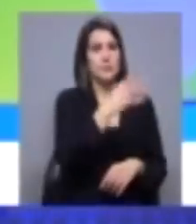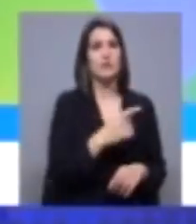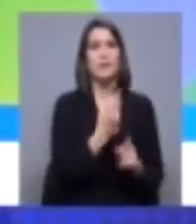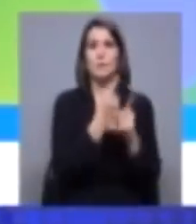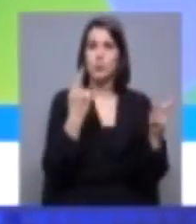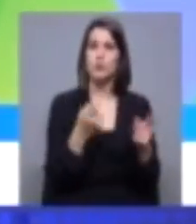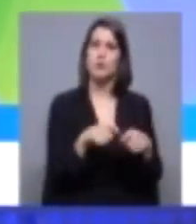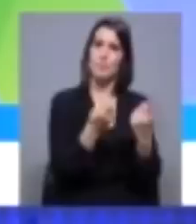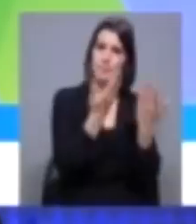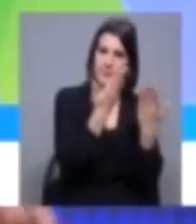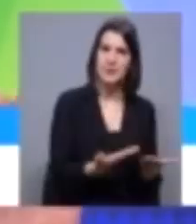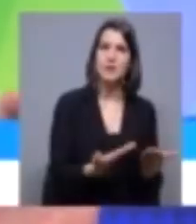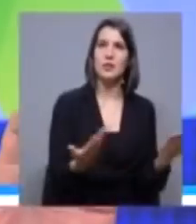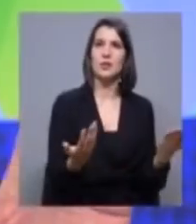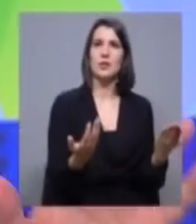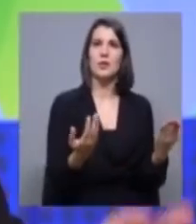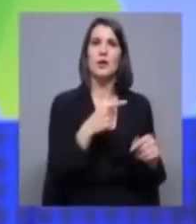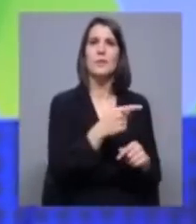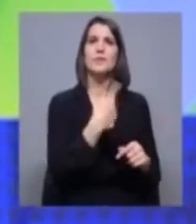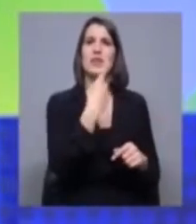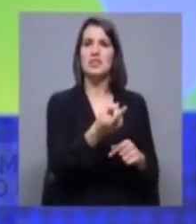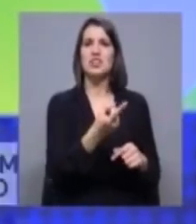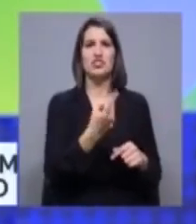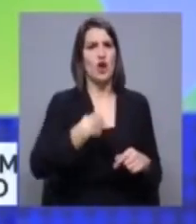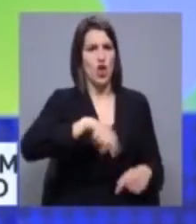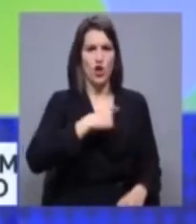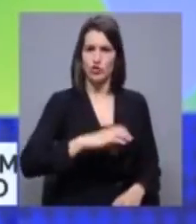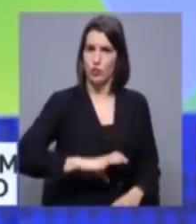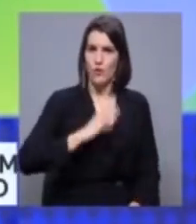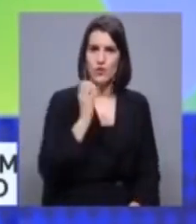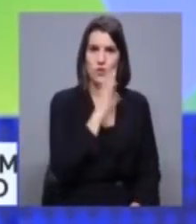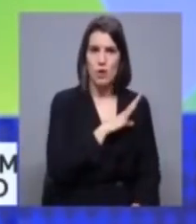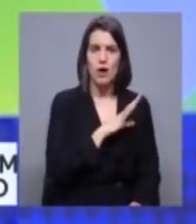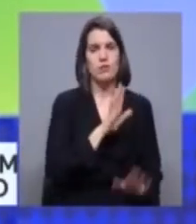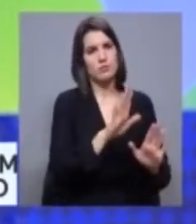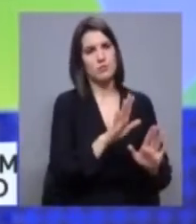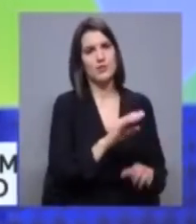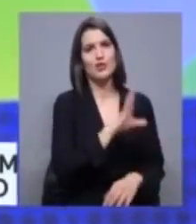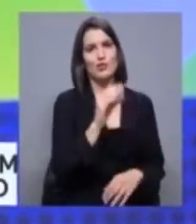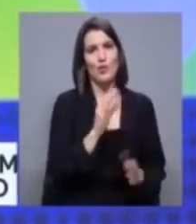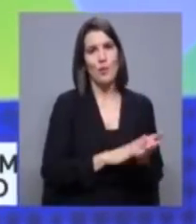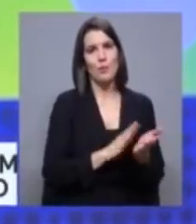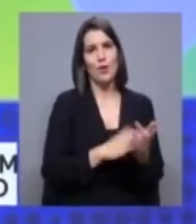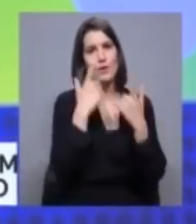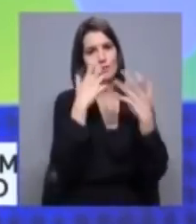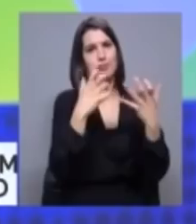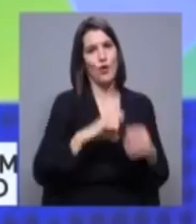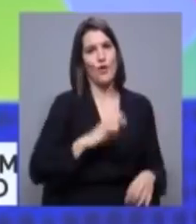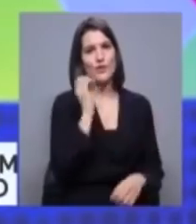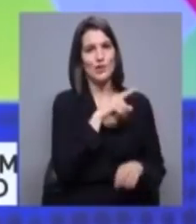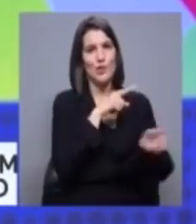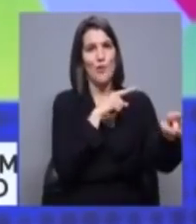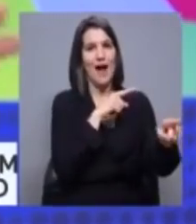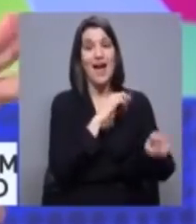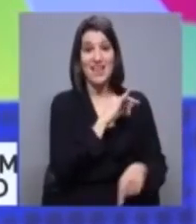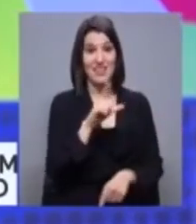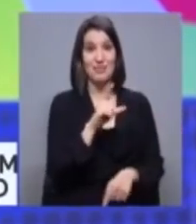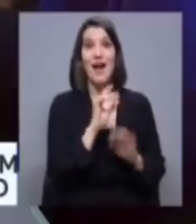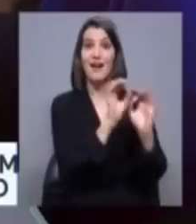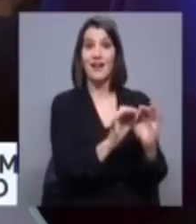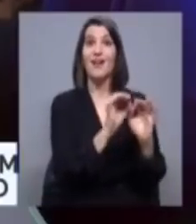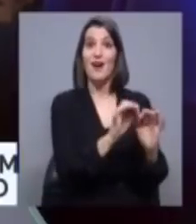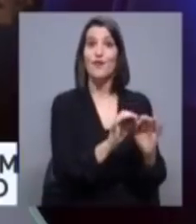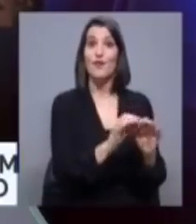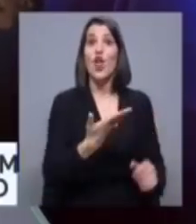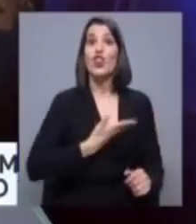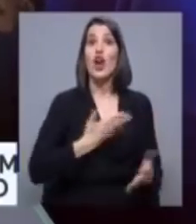não partido é que às vezes que não somos confiáveis ou João a maior prova de falta de confiança do que esta integral é a favor